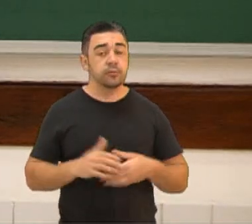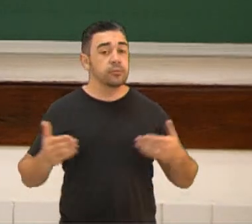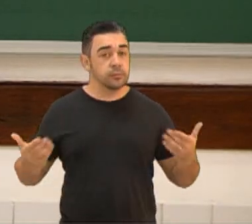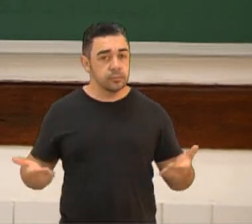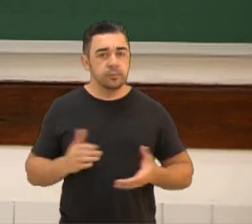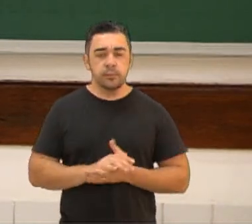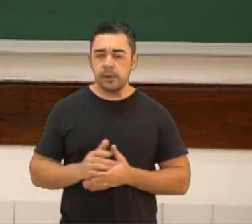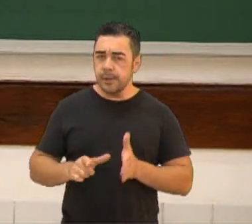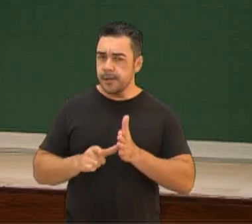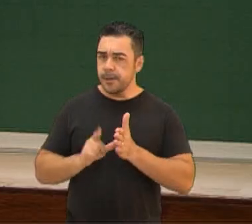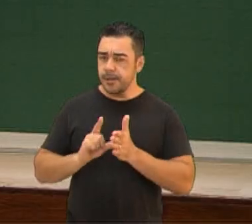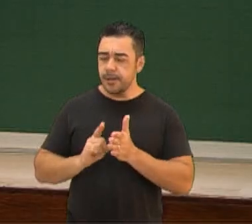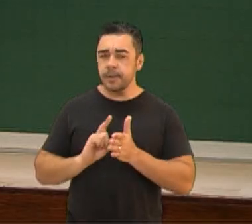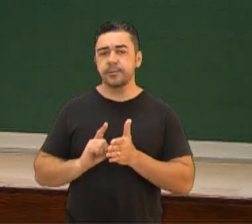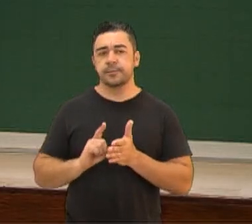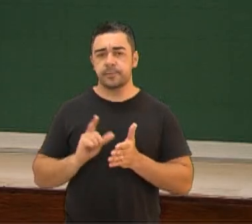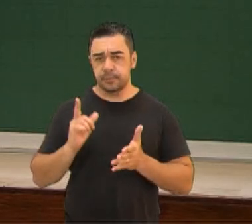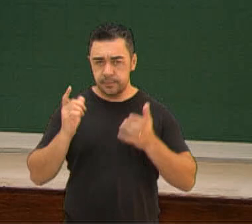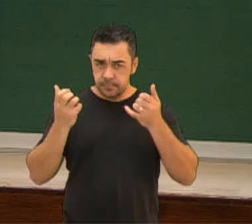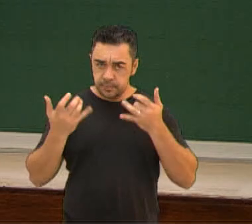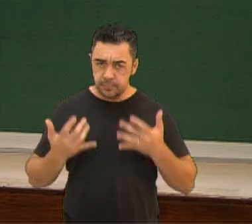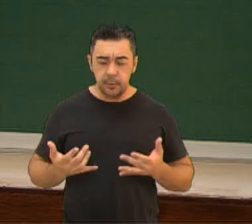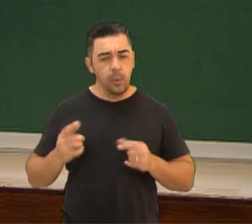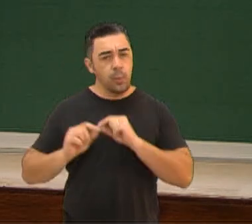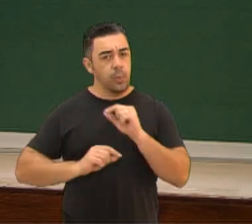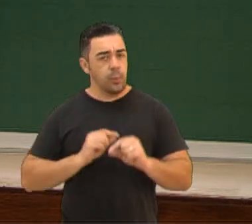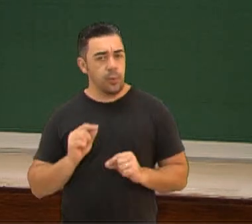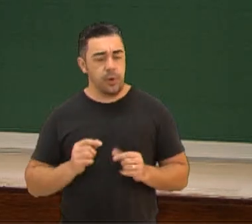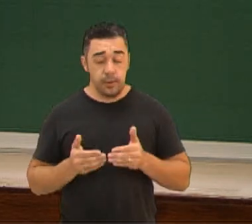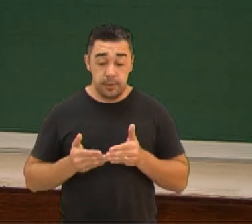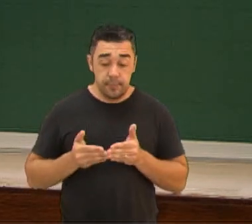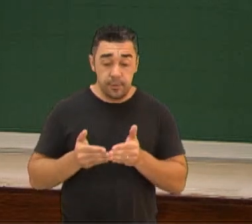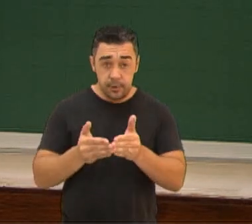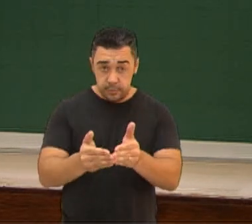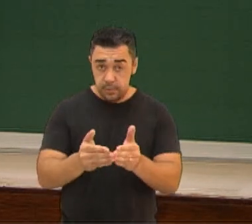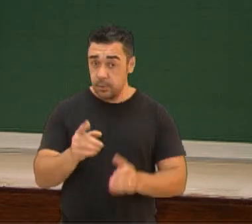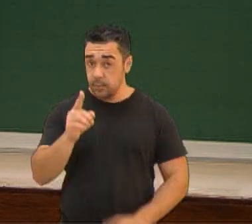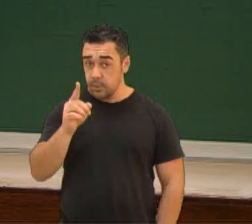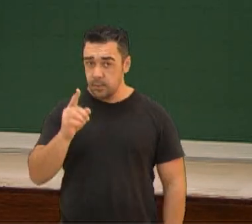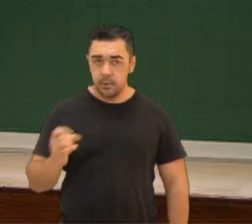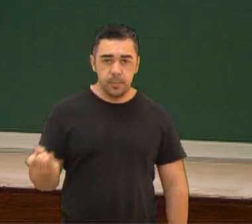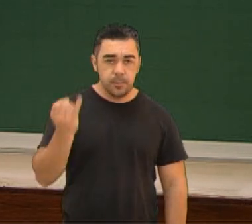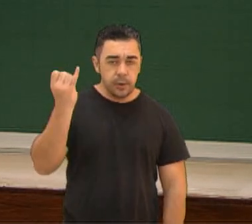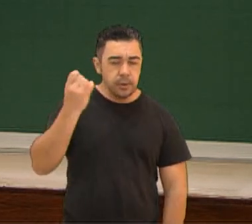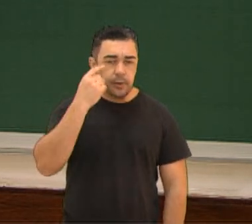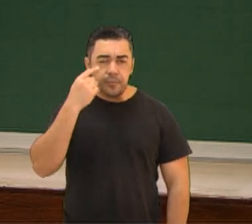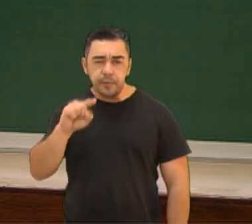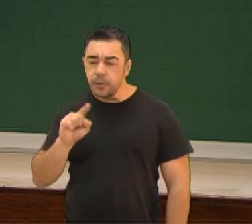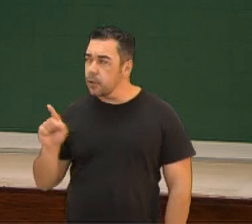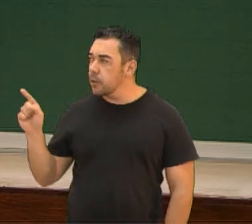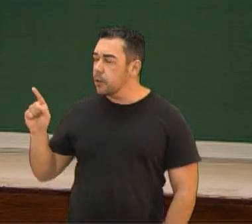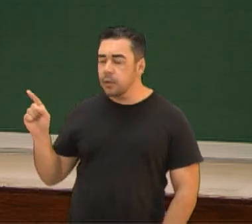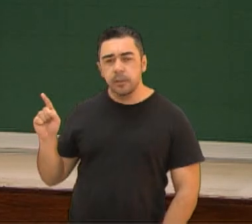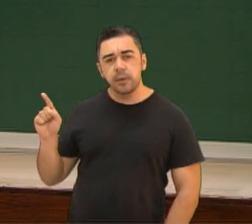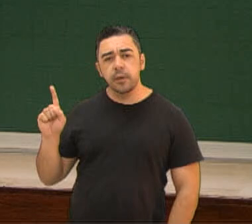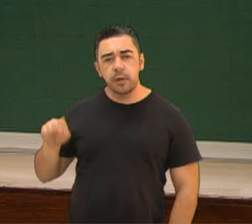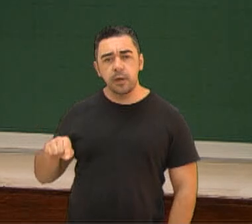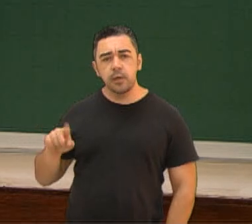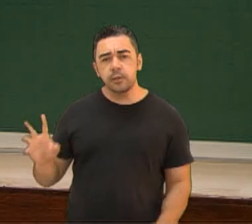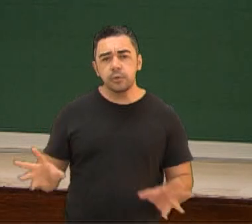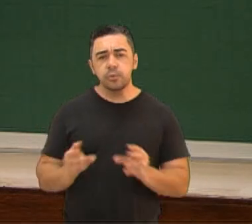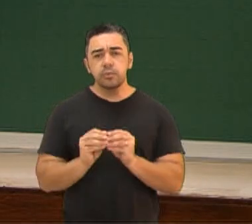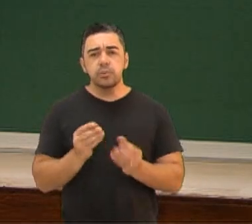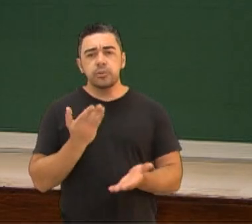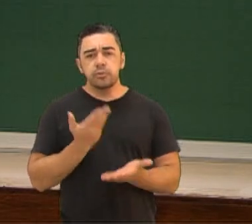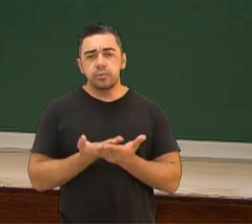Bom, mas antes da gente pegar e falar sobre as grandes navegações, é importante a gente rever algumas coisas que já foram